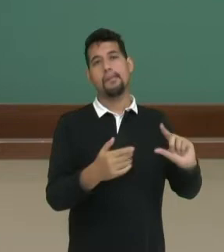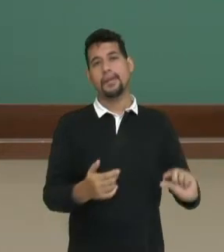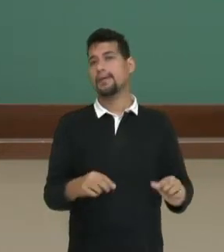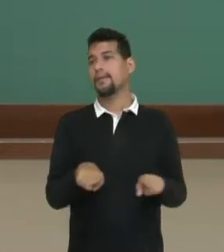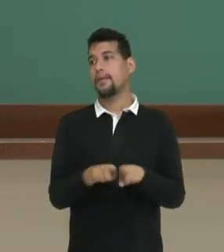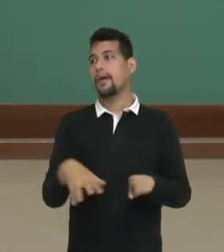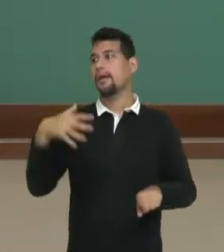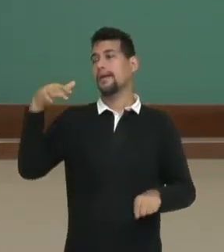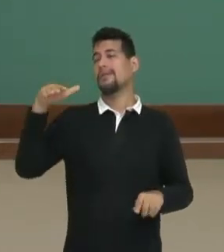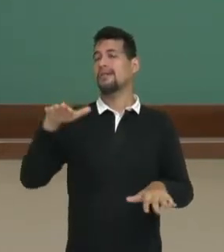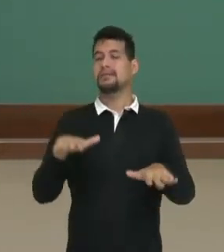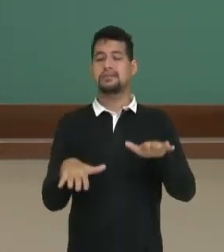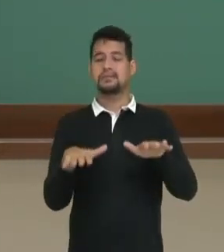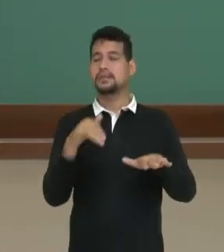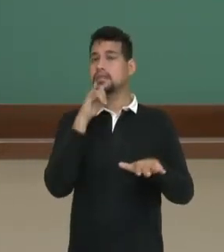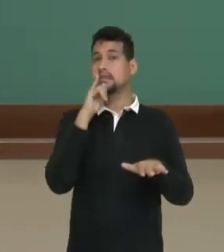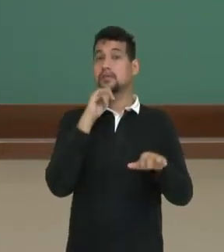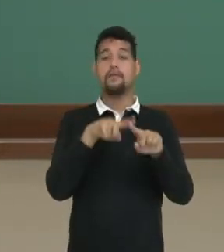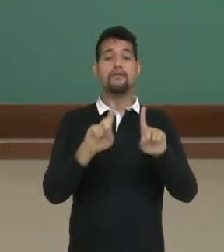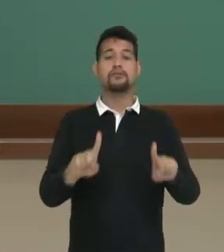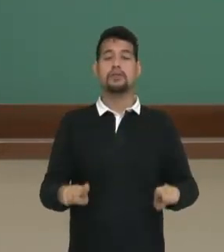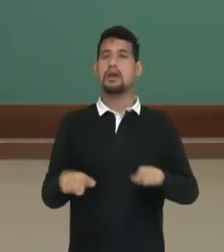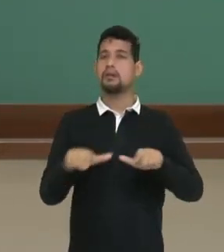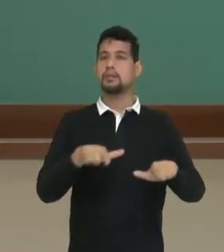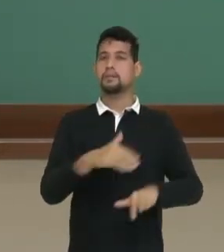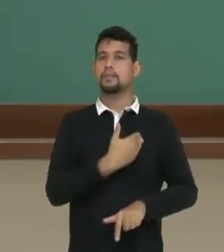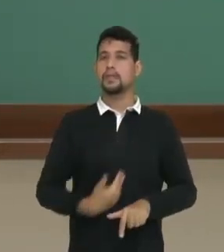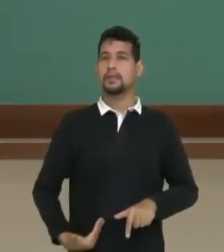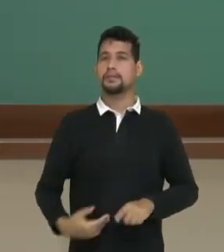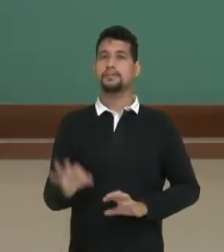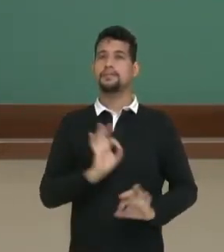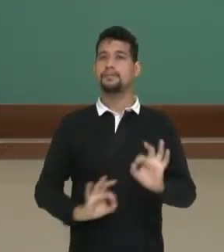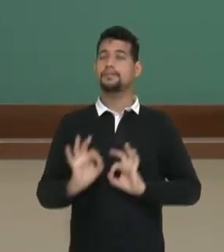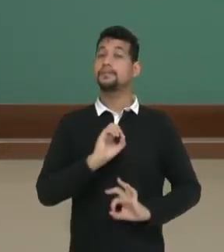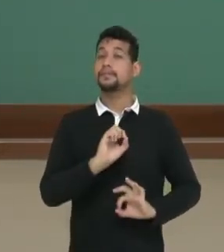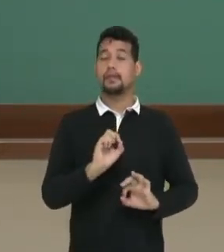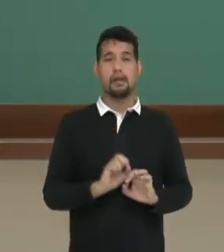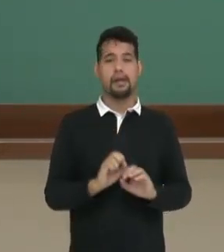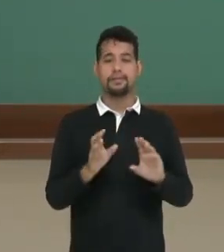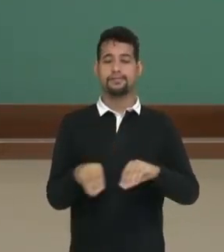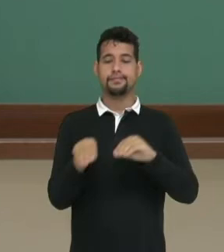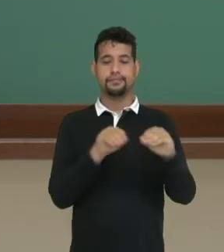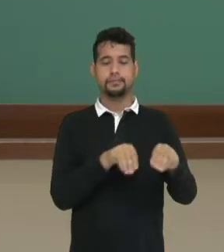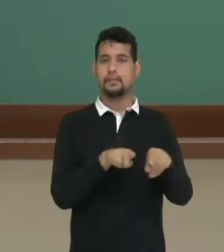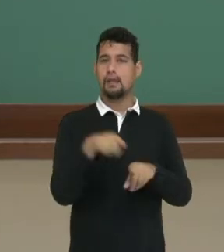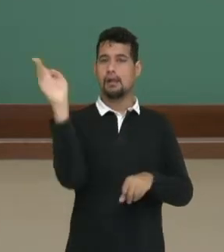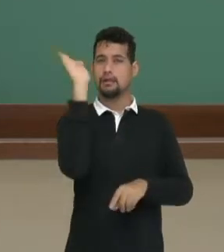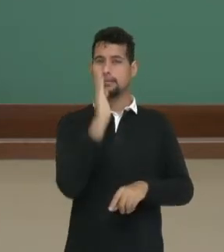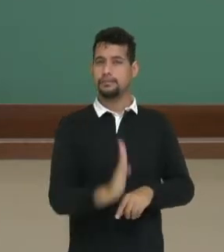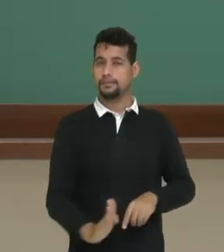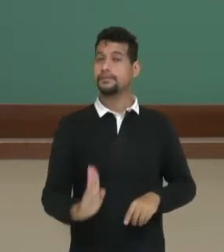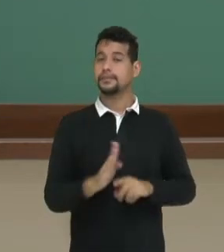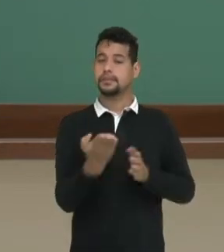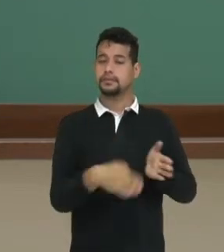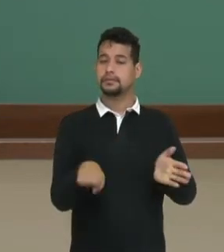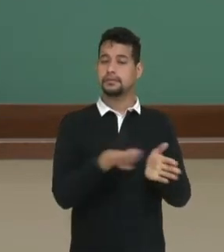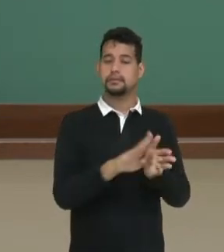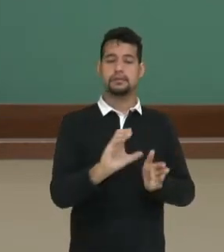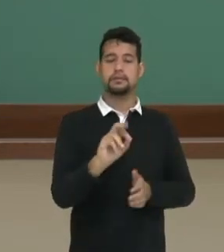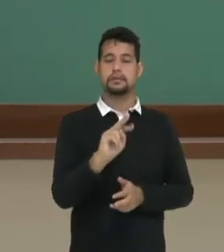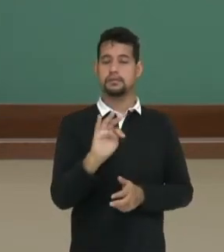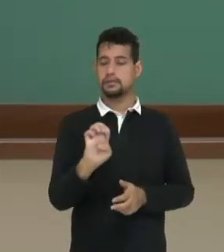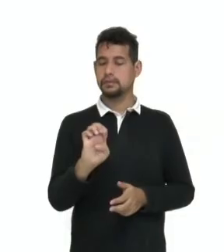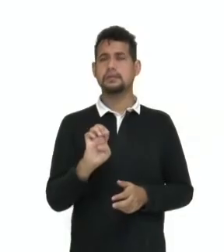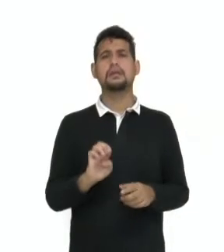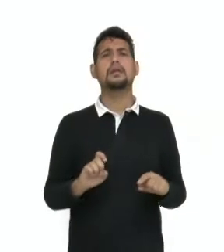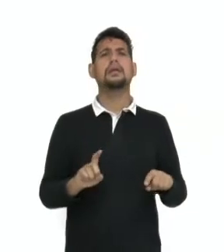por exemplo, os funcionários públicos, né? Essa estrutura que vai ser transferida para o Brasil com a vinda da corte, né? E